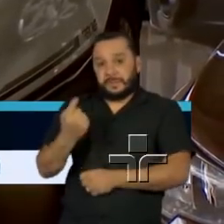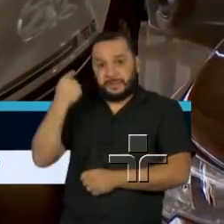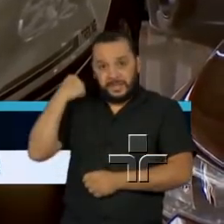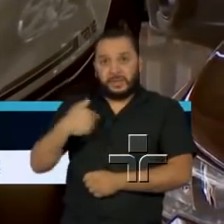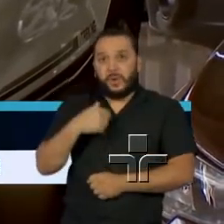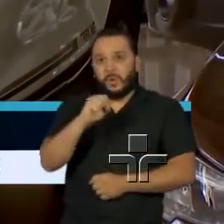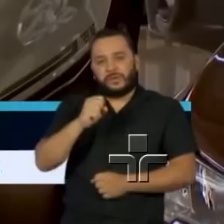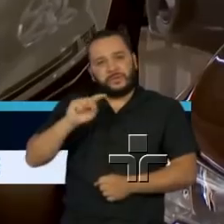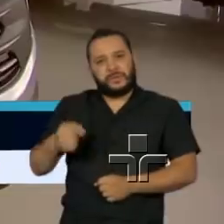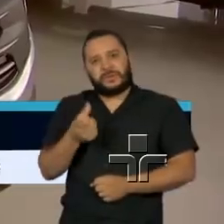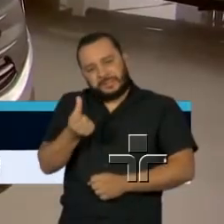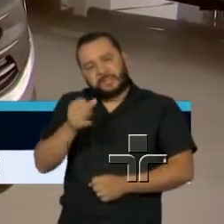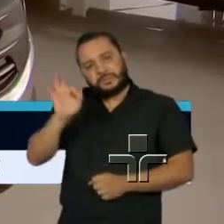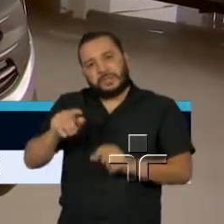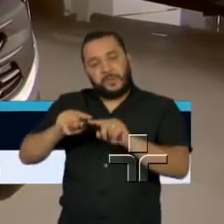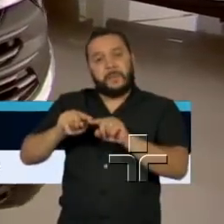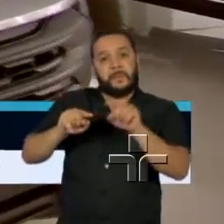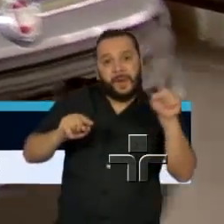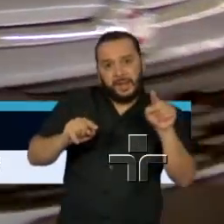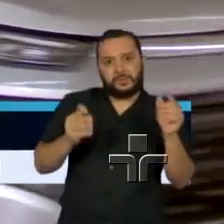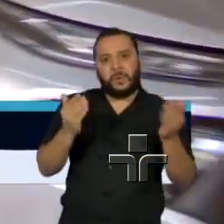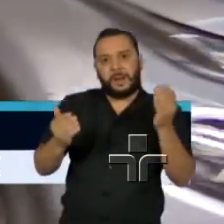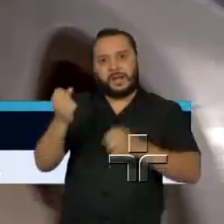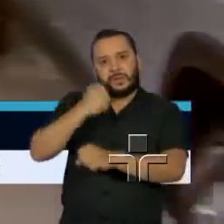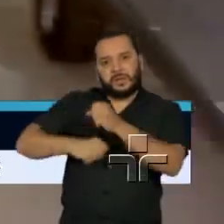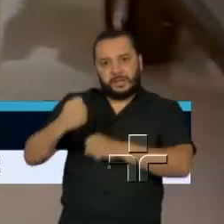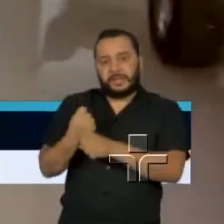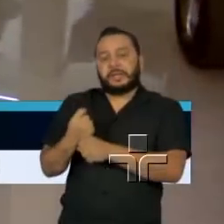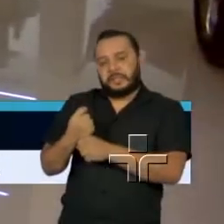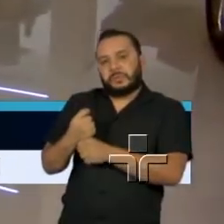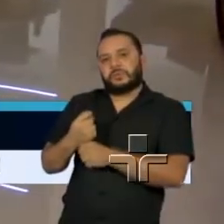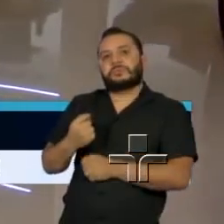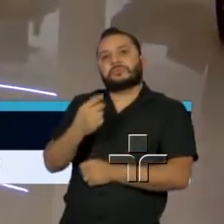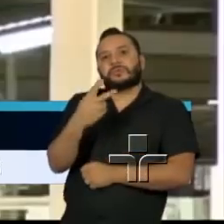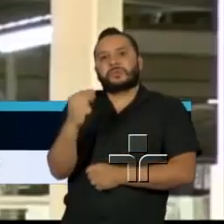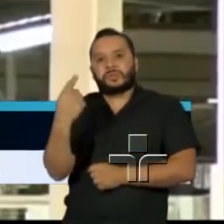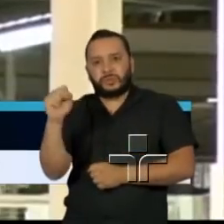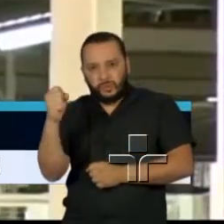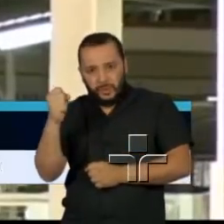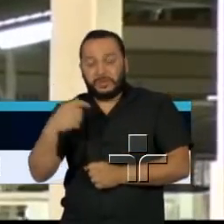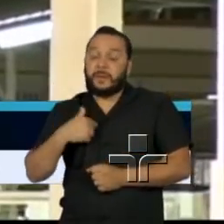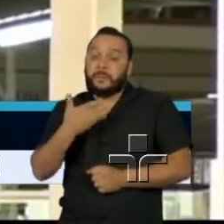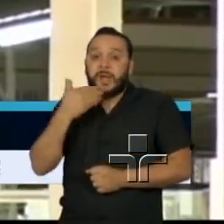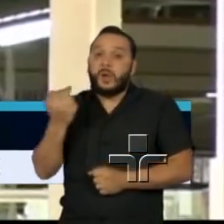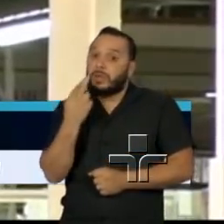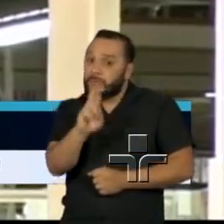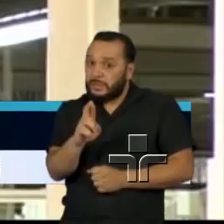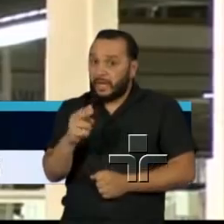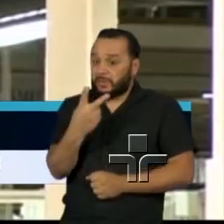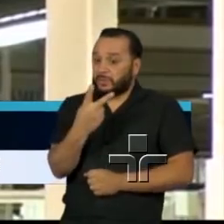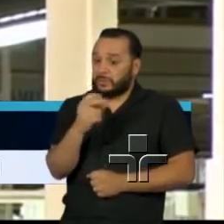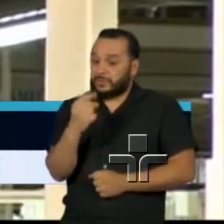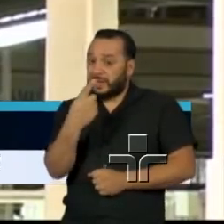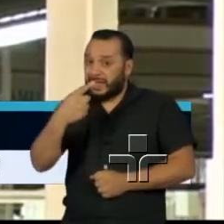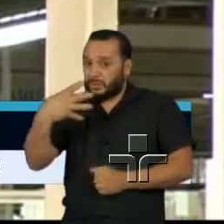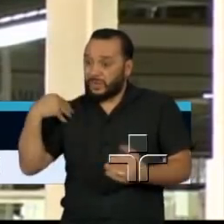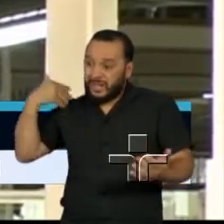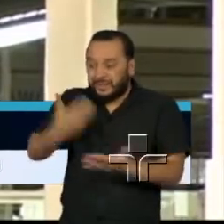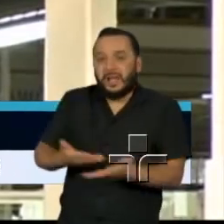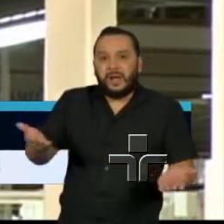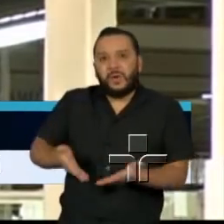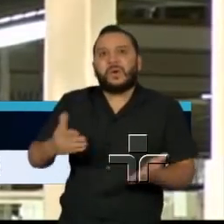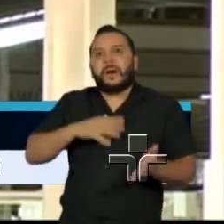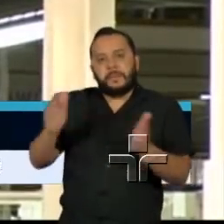8,6% a mais que no ano anterior. É o melhor resultado desde 2014. A produção também aumentou, se aproxima de